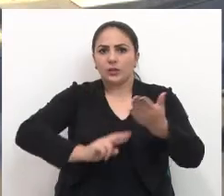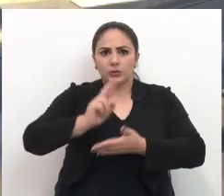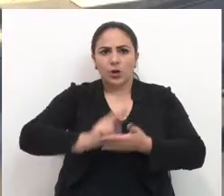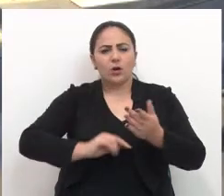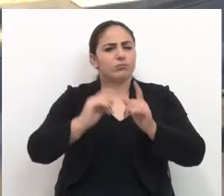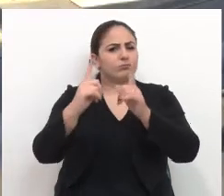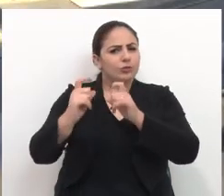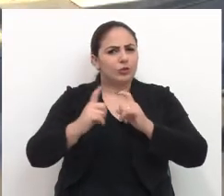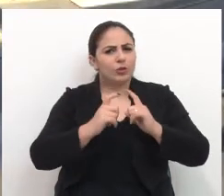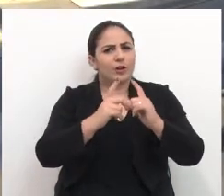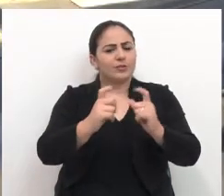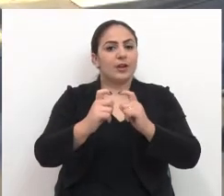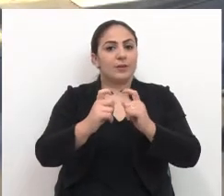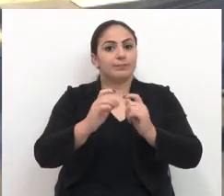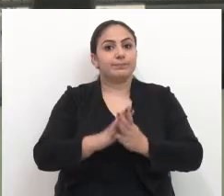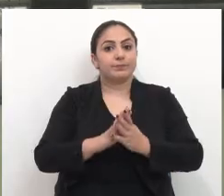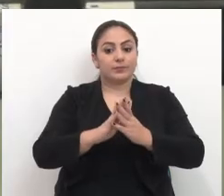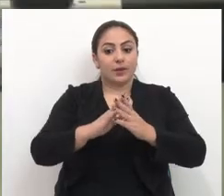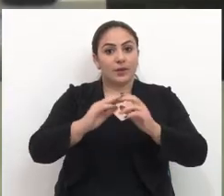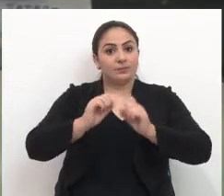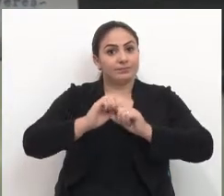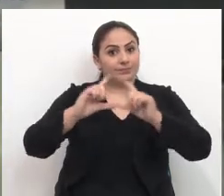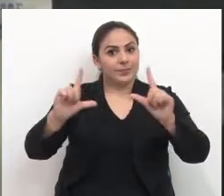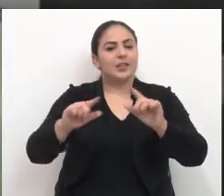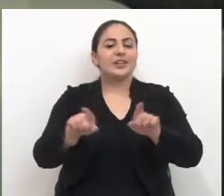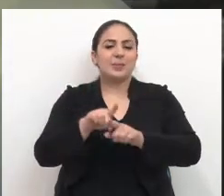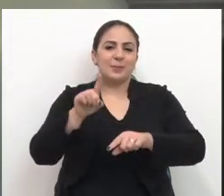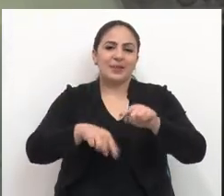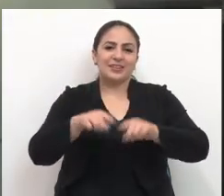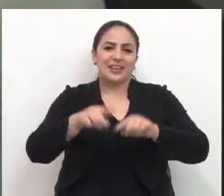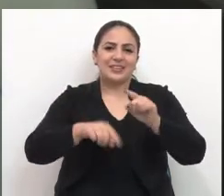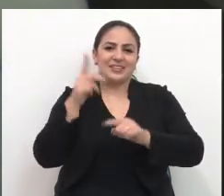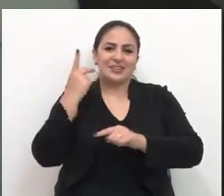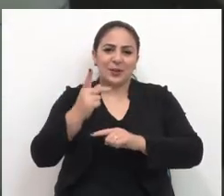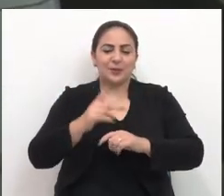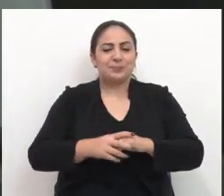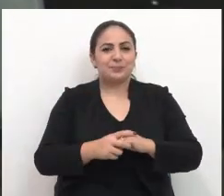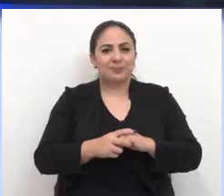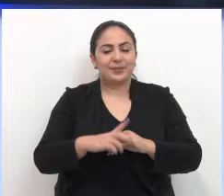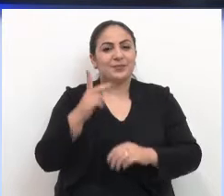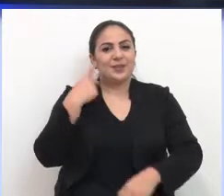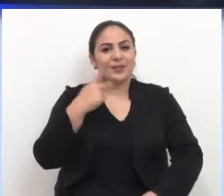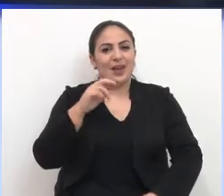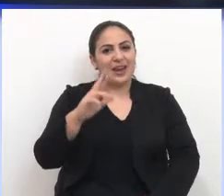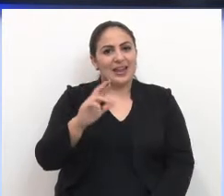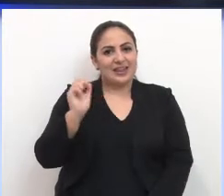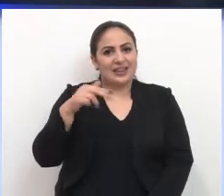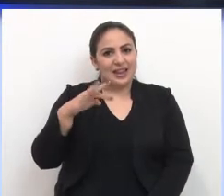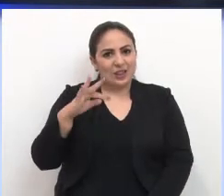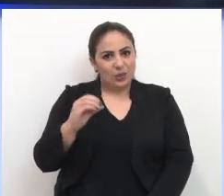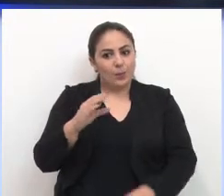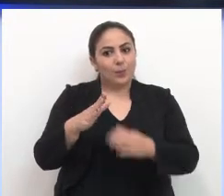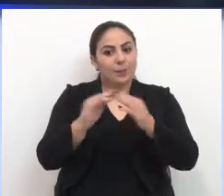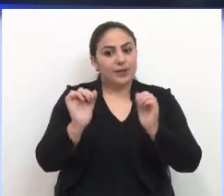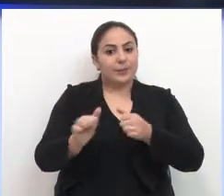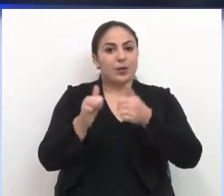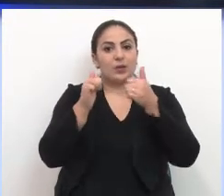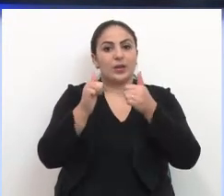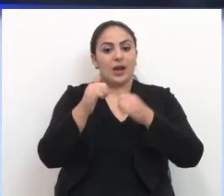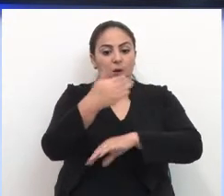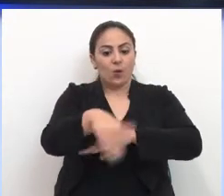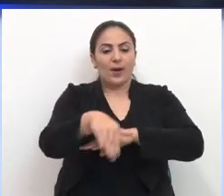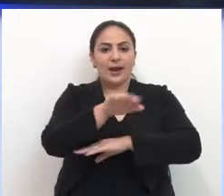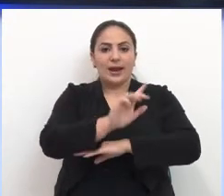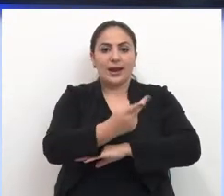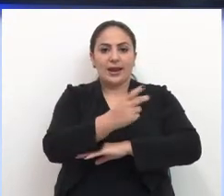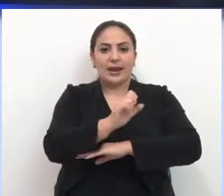de relatórios, fotografias, painéis e objetos históricos. Renato Tchecker pede melhorias para a